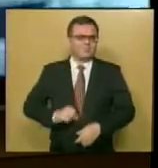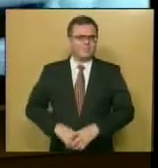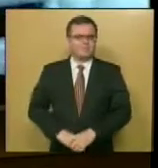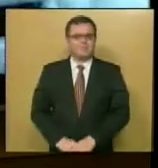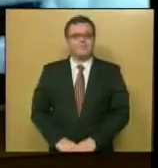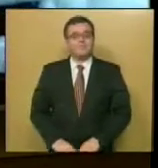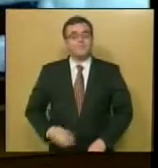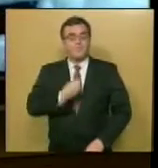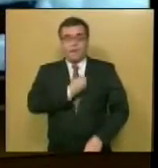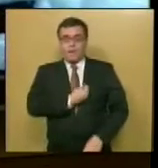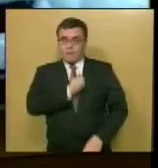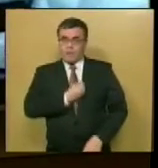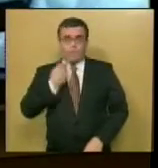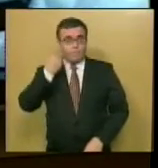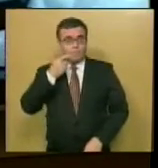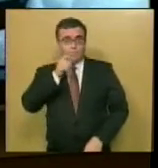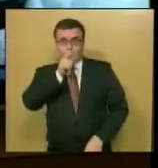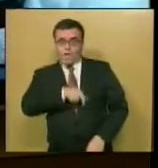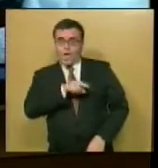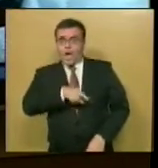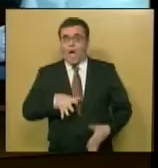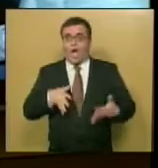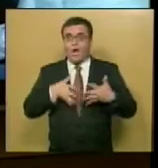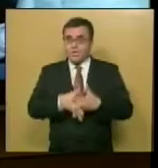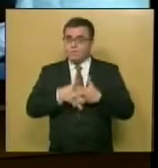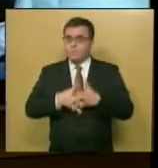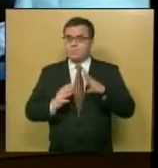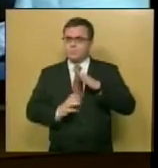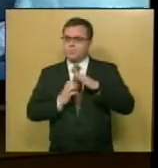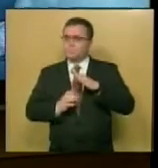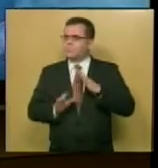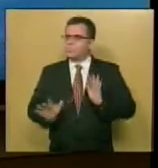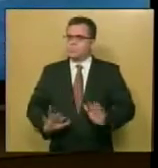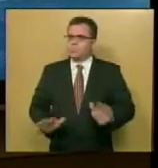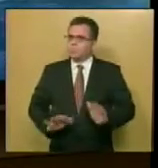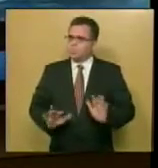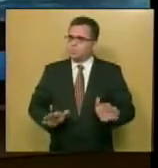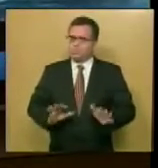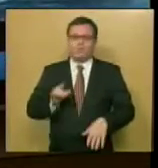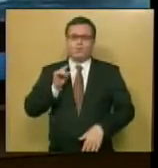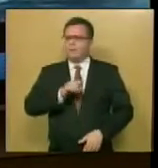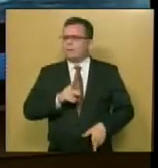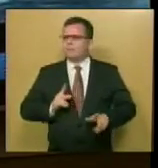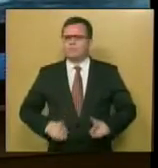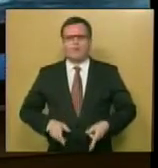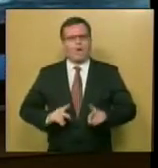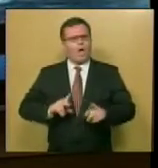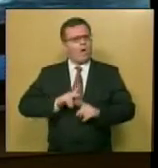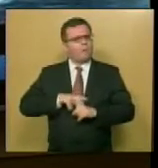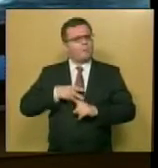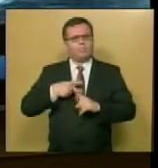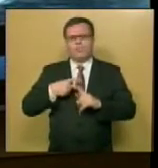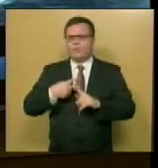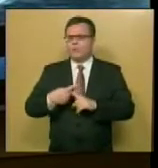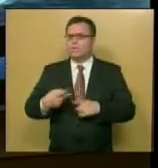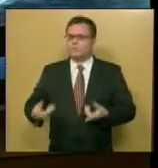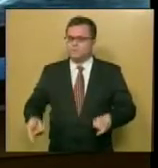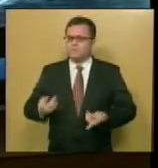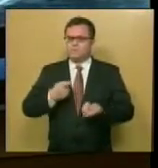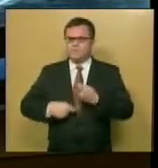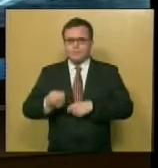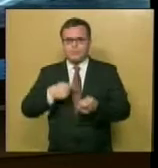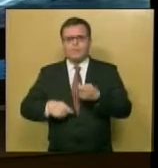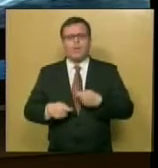A vida política não atrapalhou a vida empresarial. Euclides Paes Mendonça ampliou os negócios para o ramo de